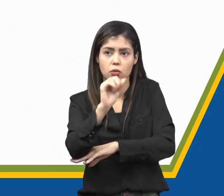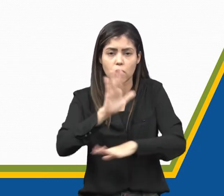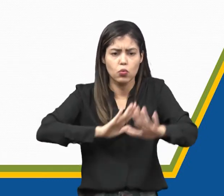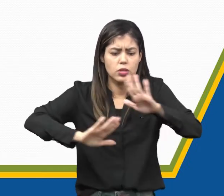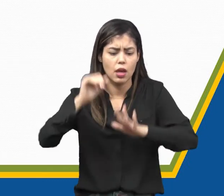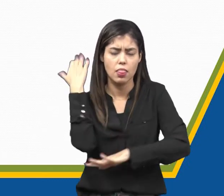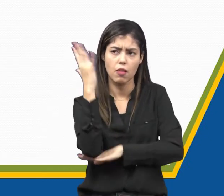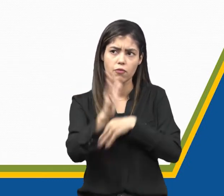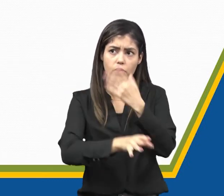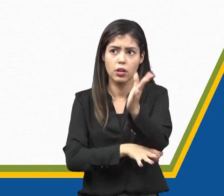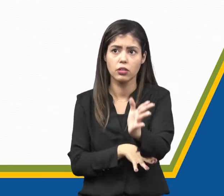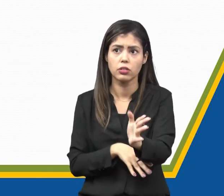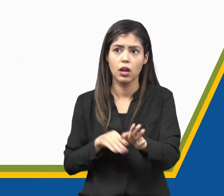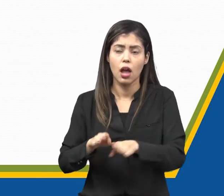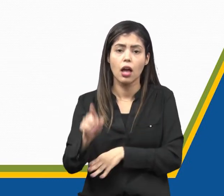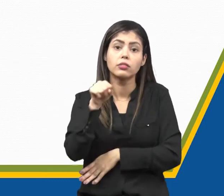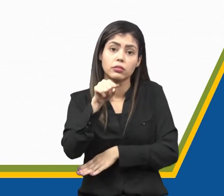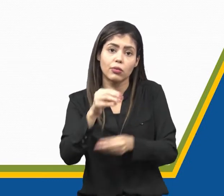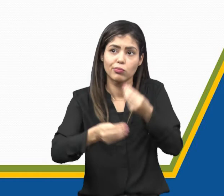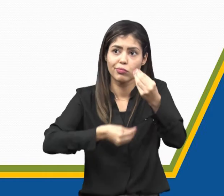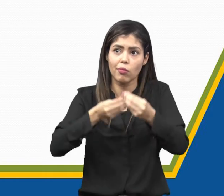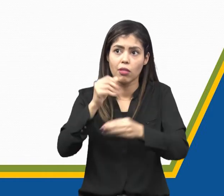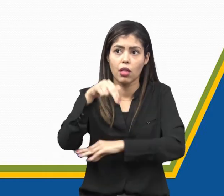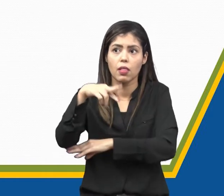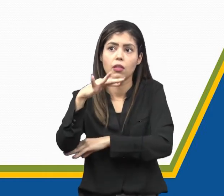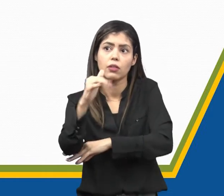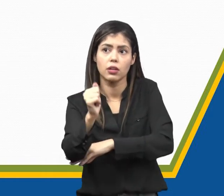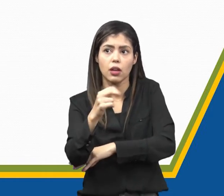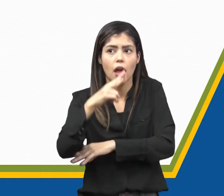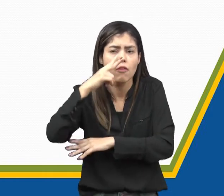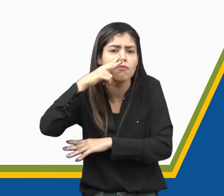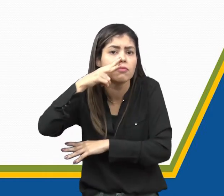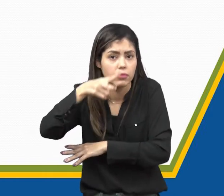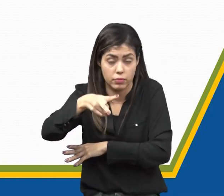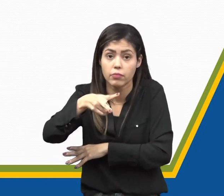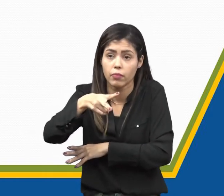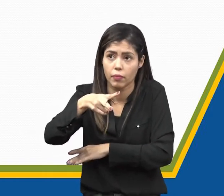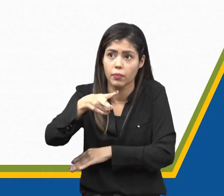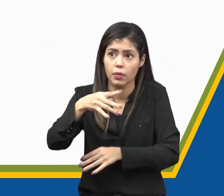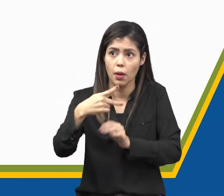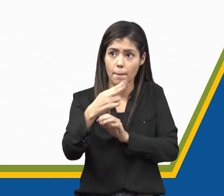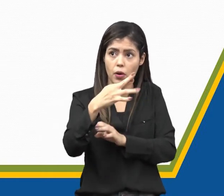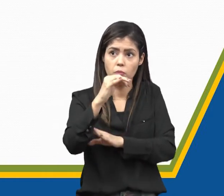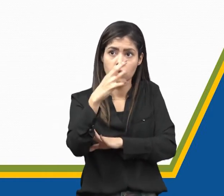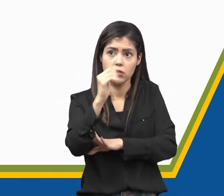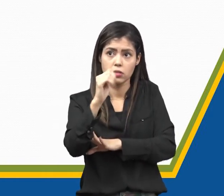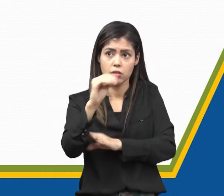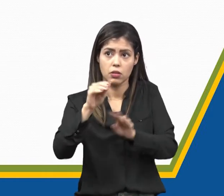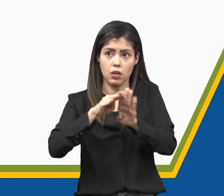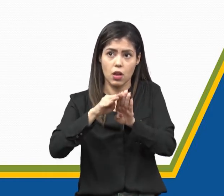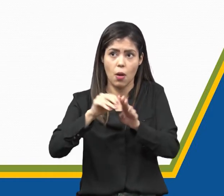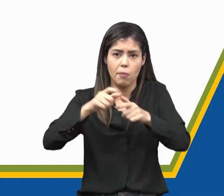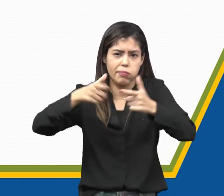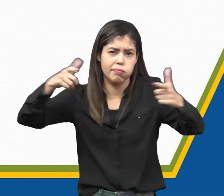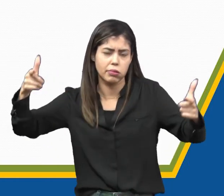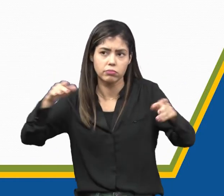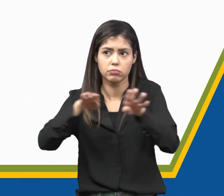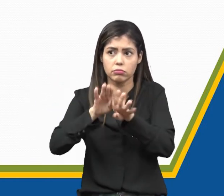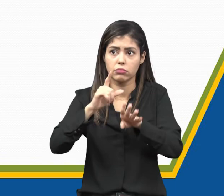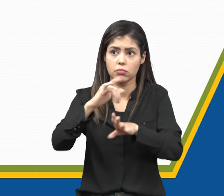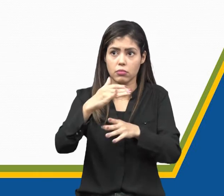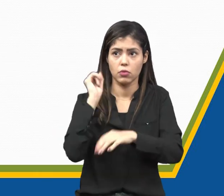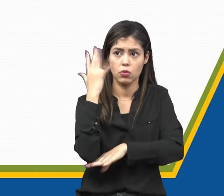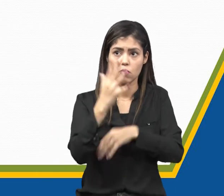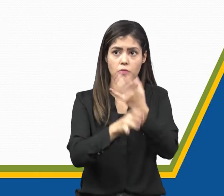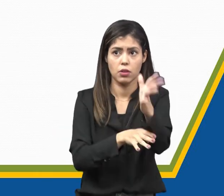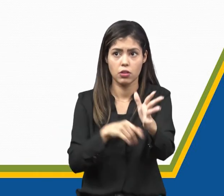conservação das florestas, assim como da natureza, como vistas a promoção de uma maior conscientização ambiental na